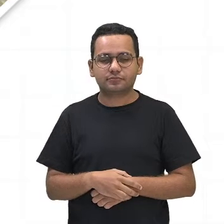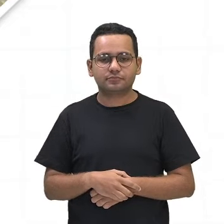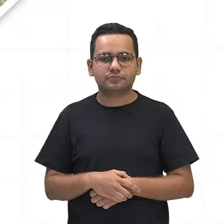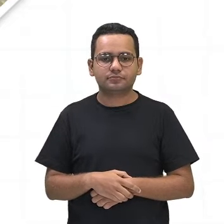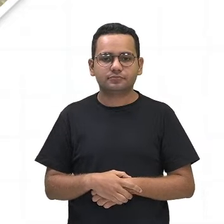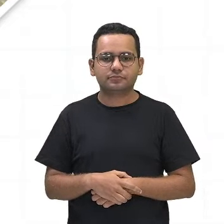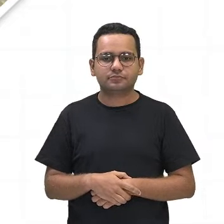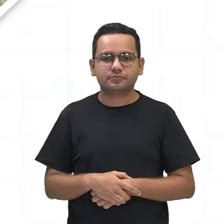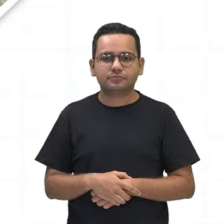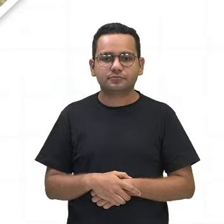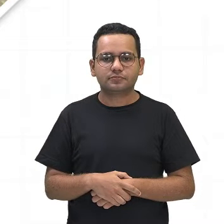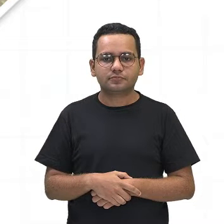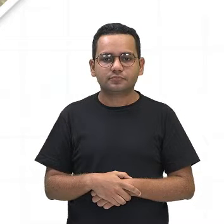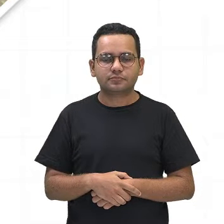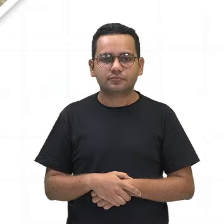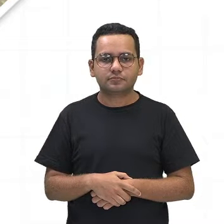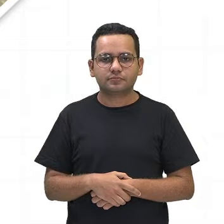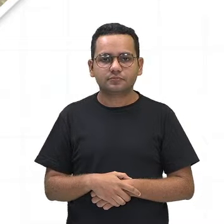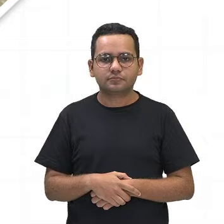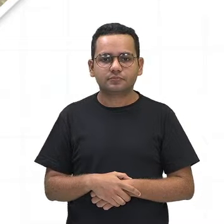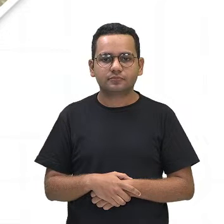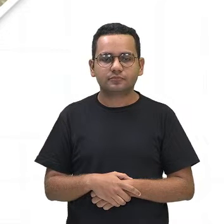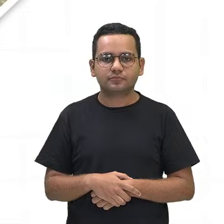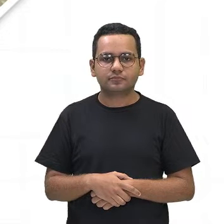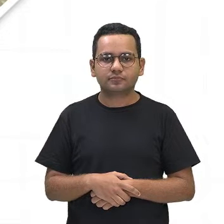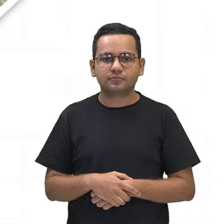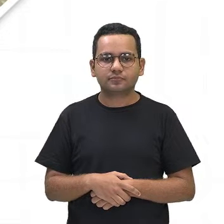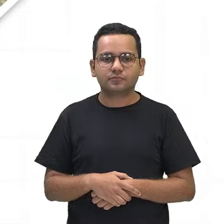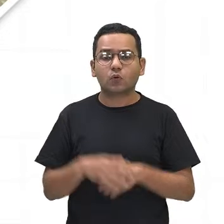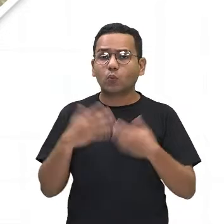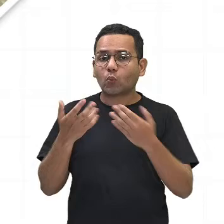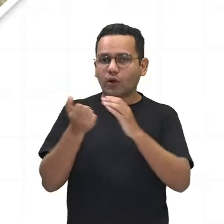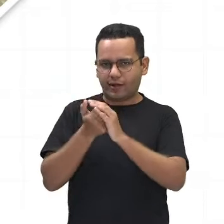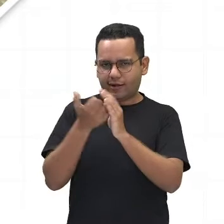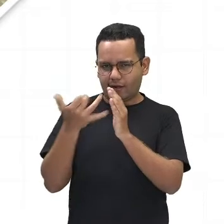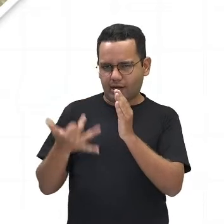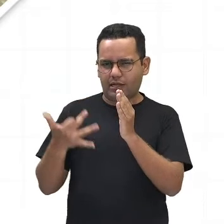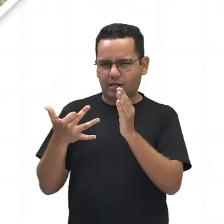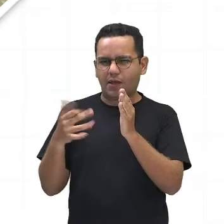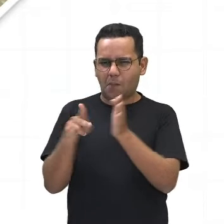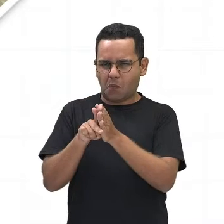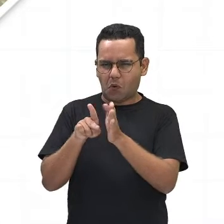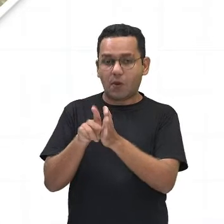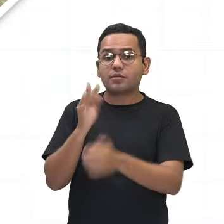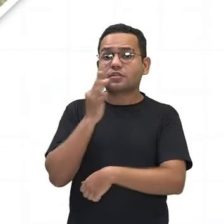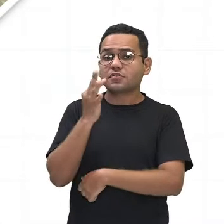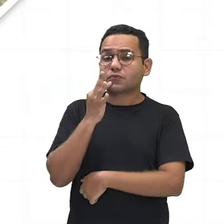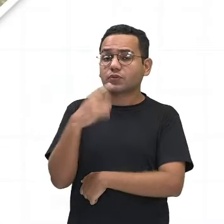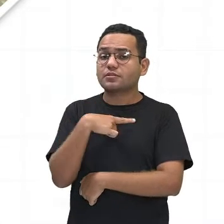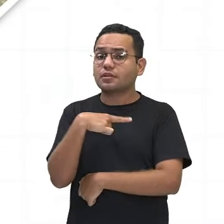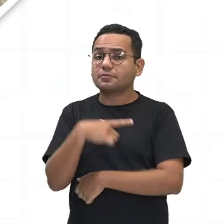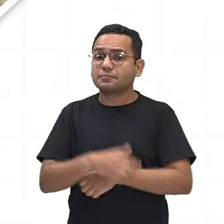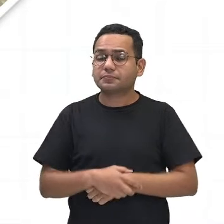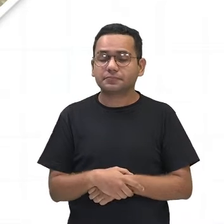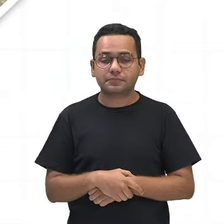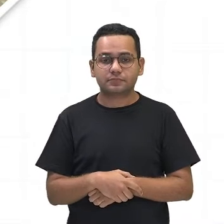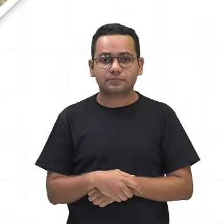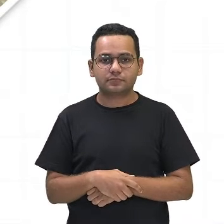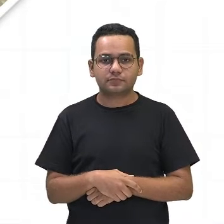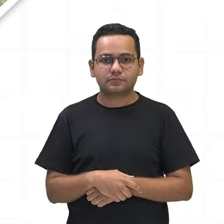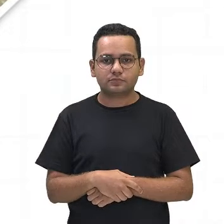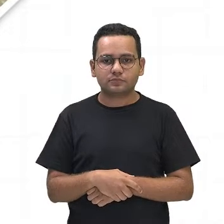é que estas frutas, qual a características que essas frutas possuem, né? E